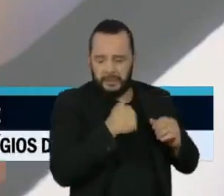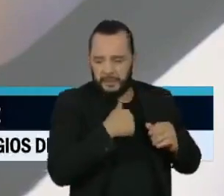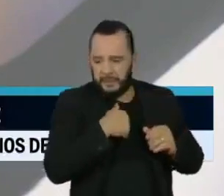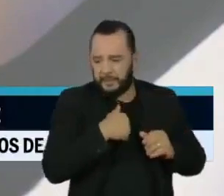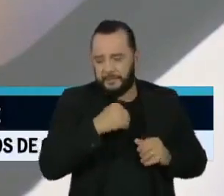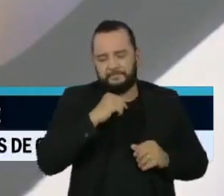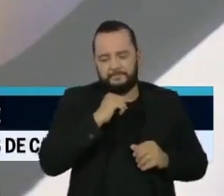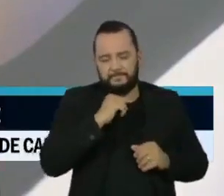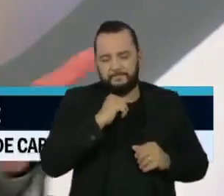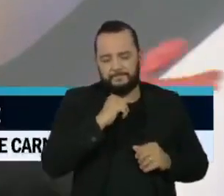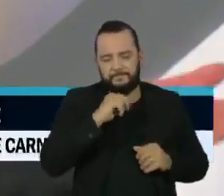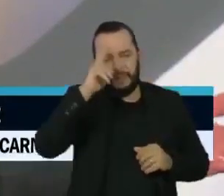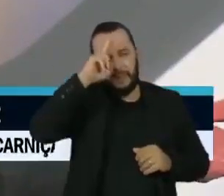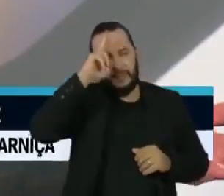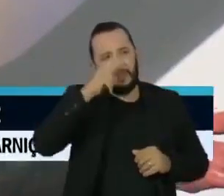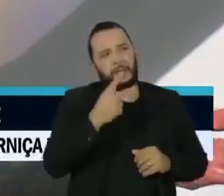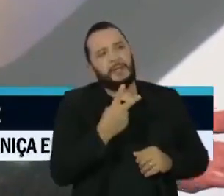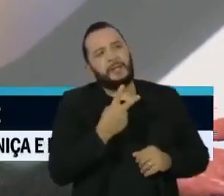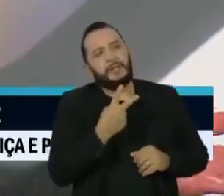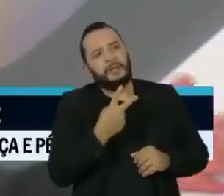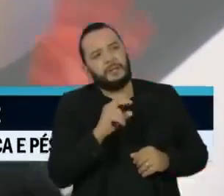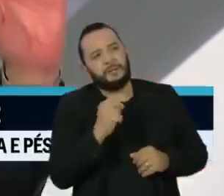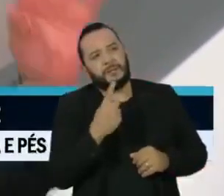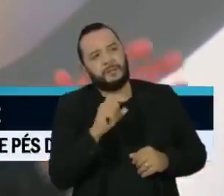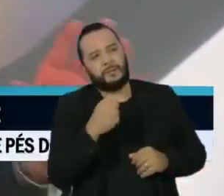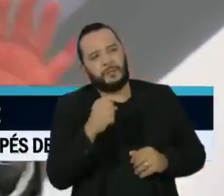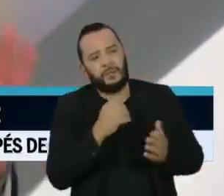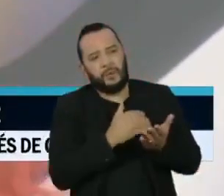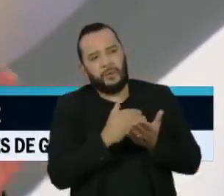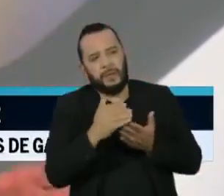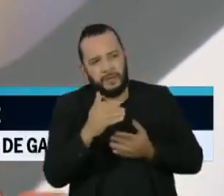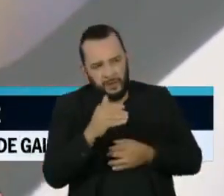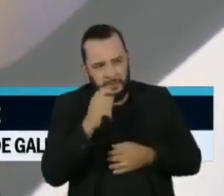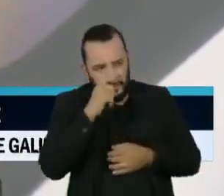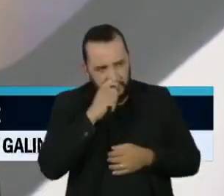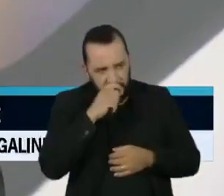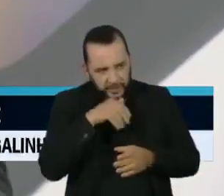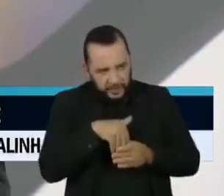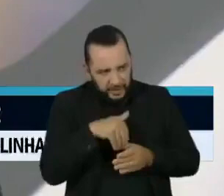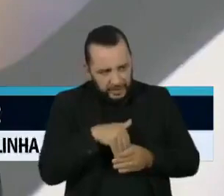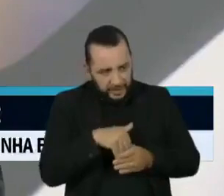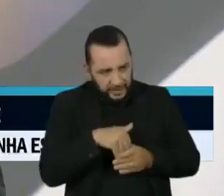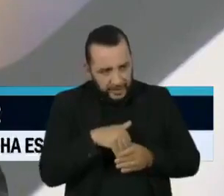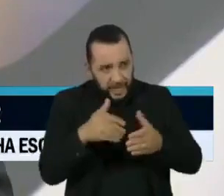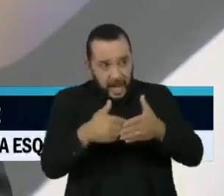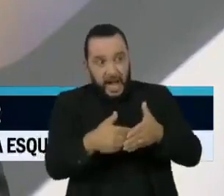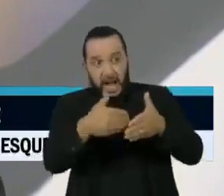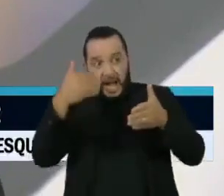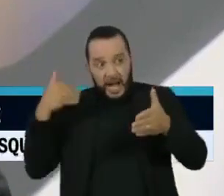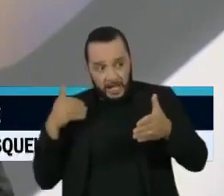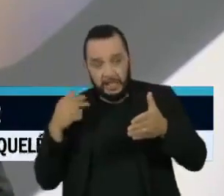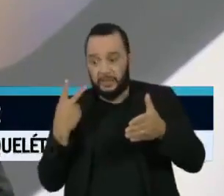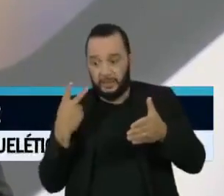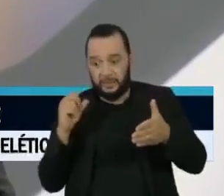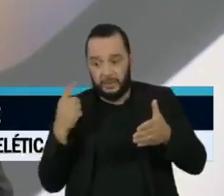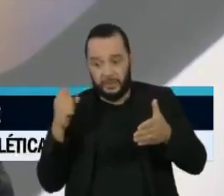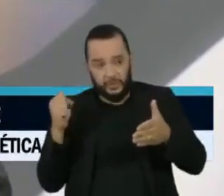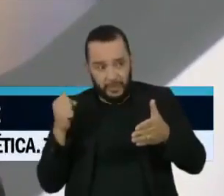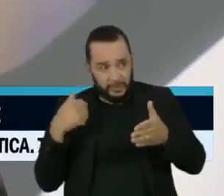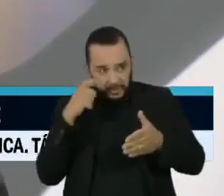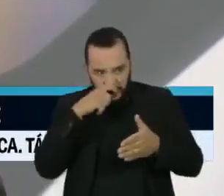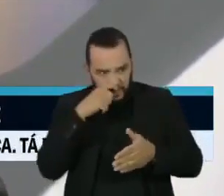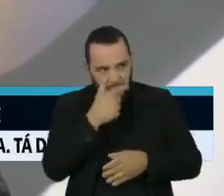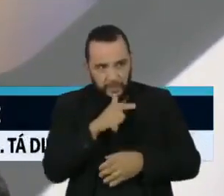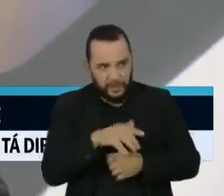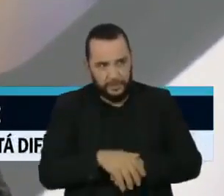estava lembrando, 2018 começaram a mentir na eleição, porque até 2018 ninguém jamais contou uma mentira em nenhuma